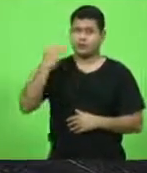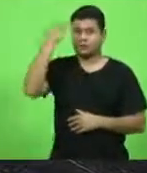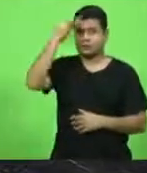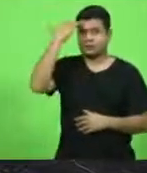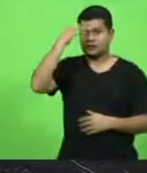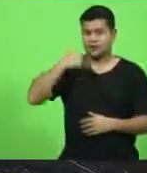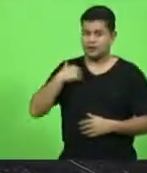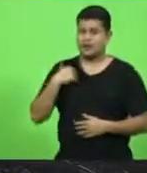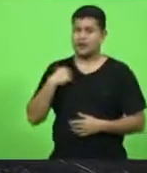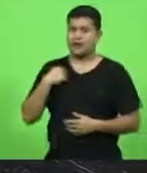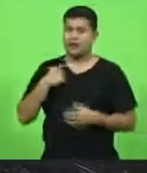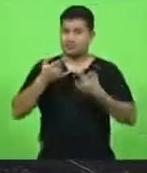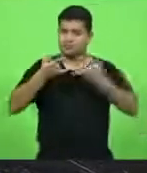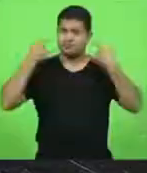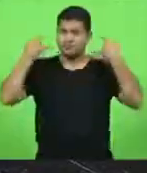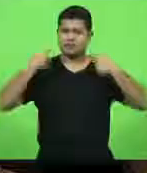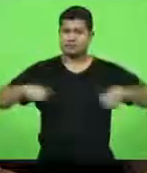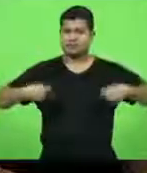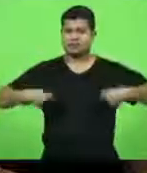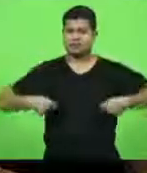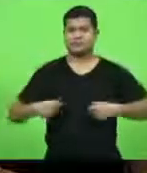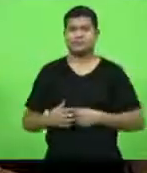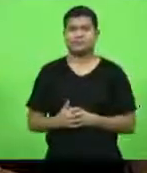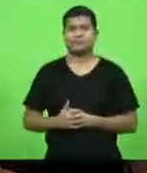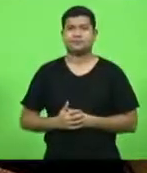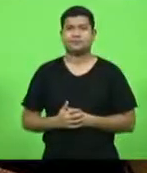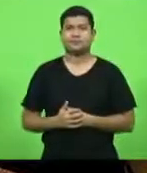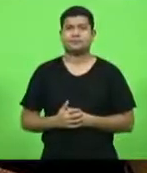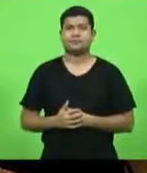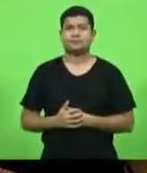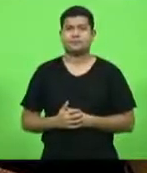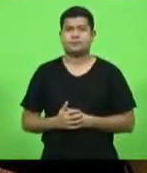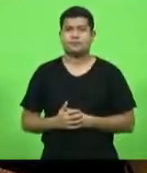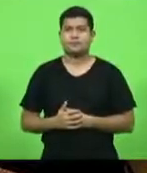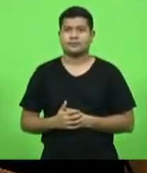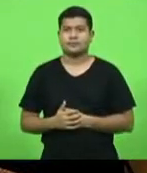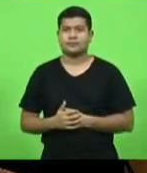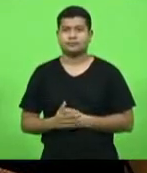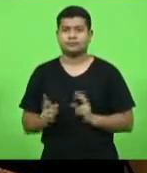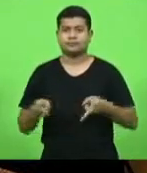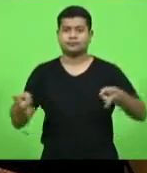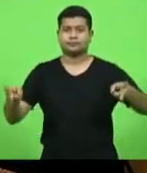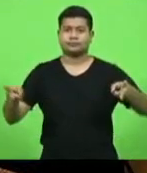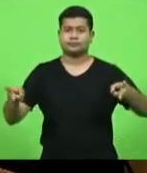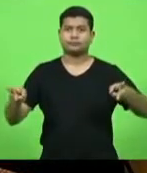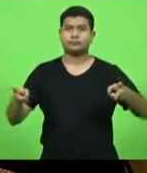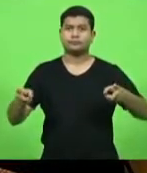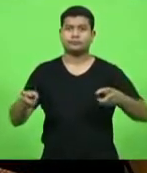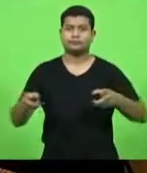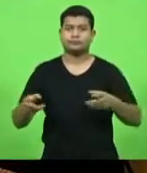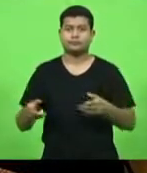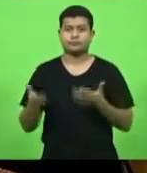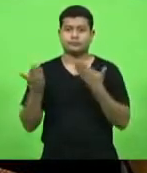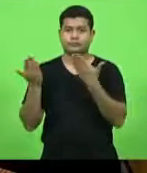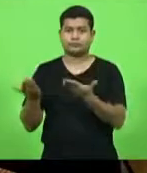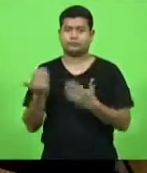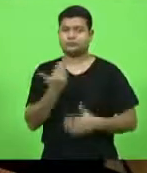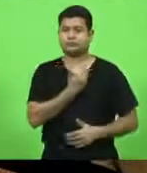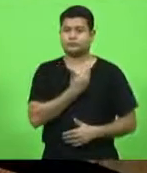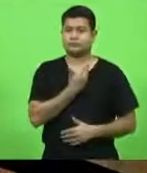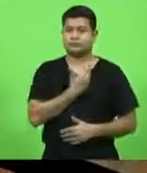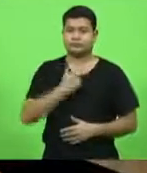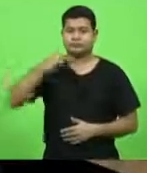gelado que ela não pode faltar Tá ok é tá dando continuidade colega de mesa grande Deputado